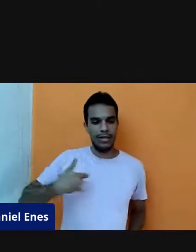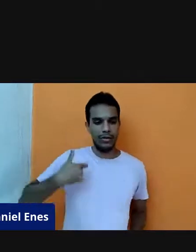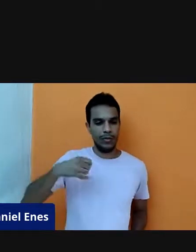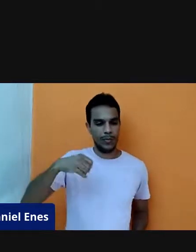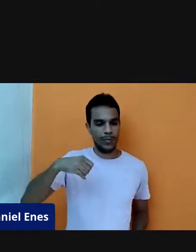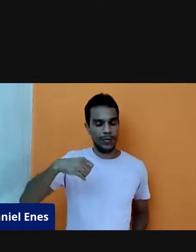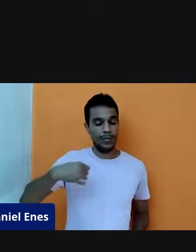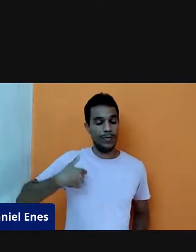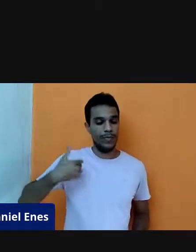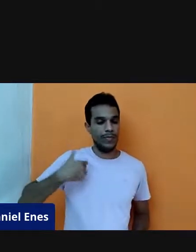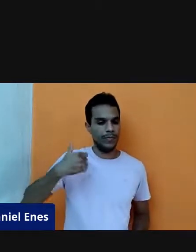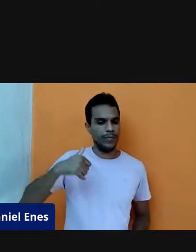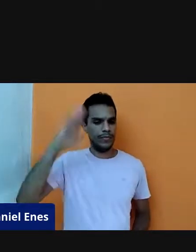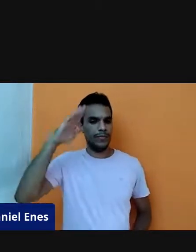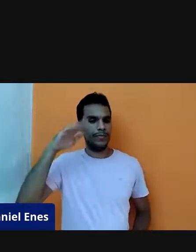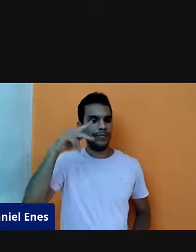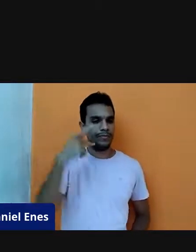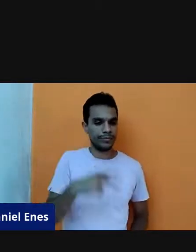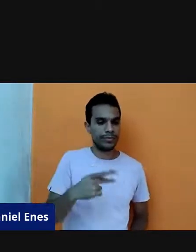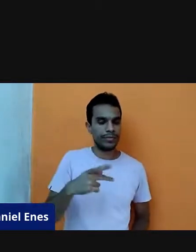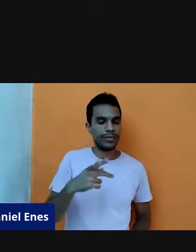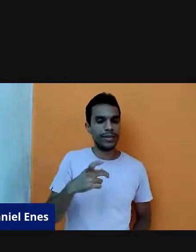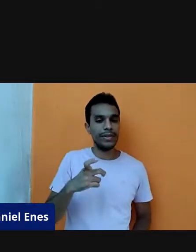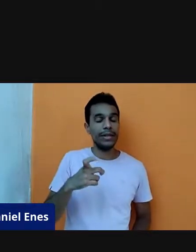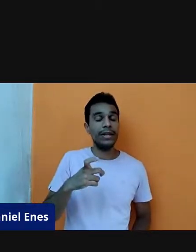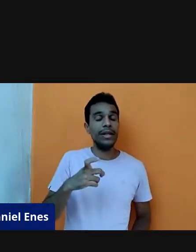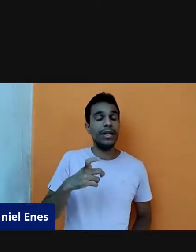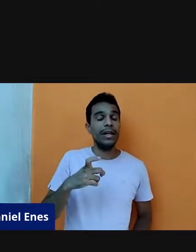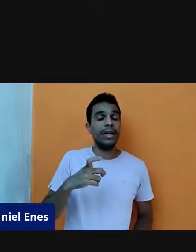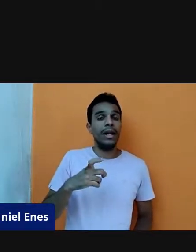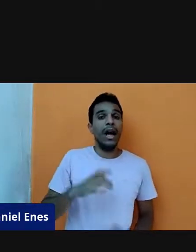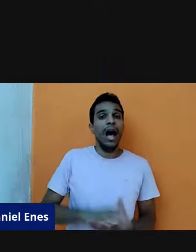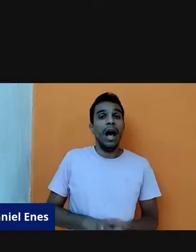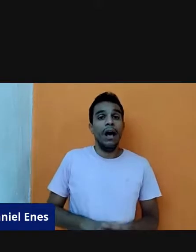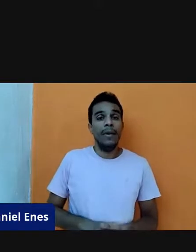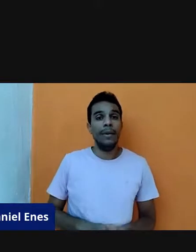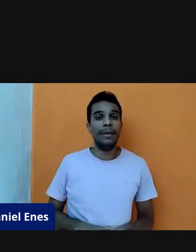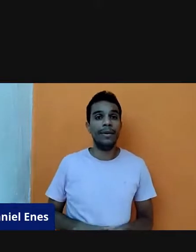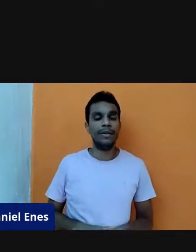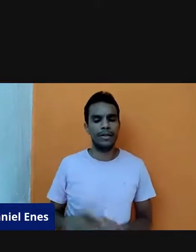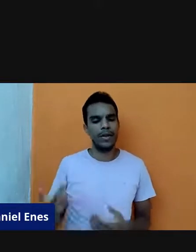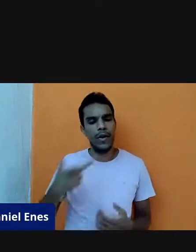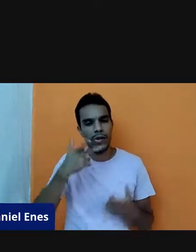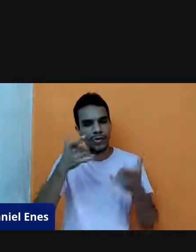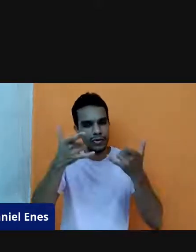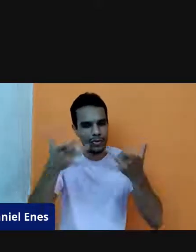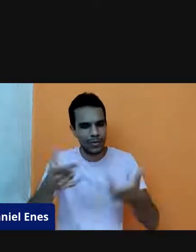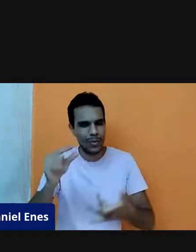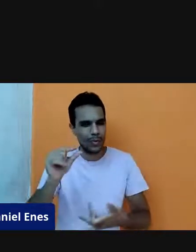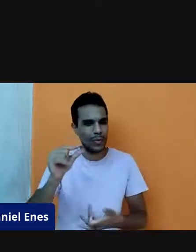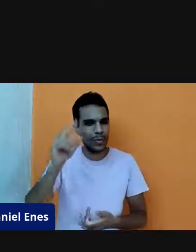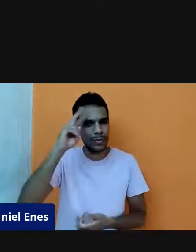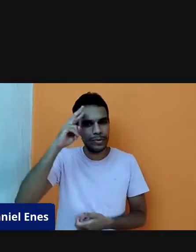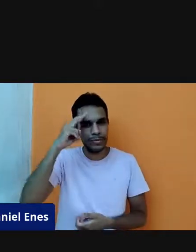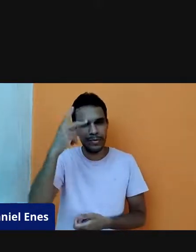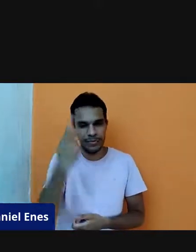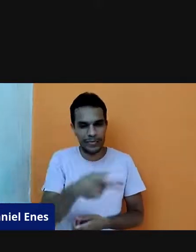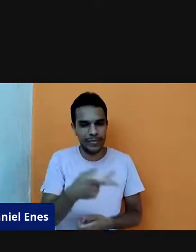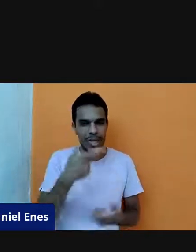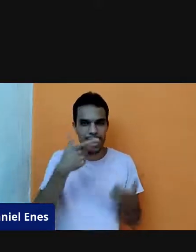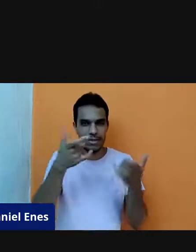só afilhado de Érico Veríssimo, né? Aí eu vou contar um pouquinho da história dela para vocês, né?